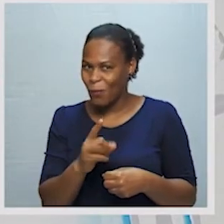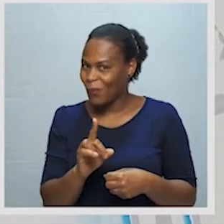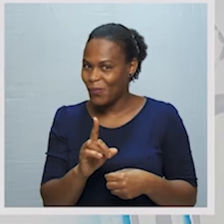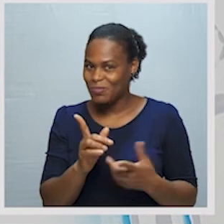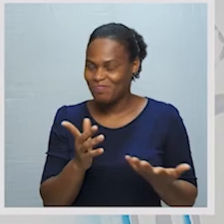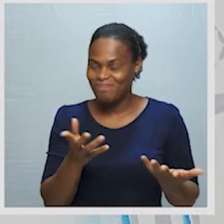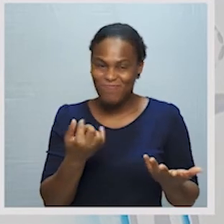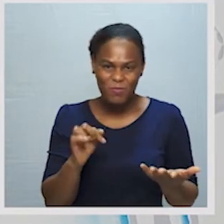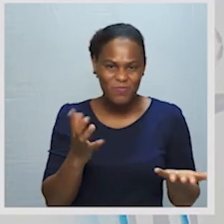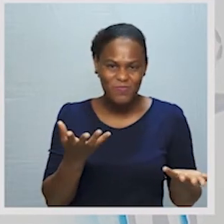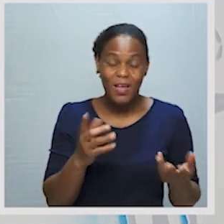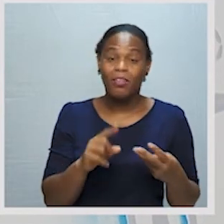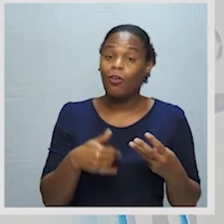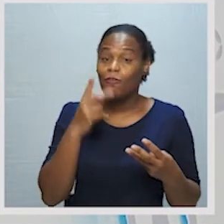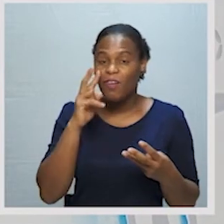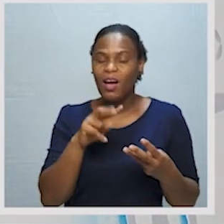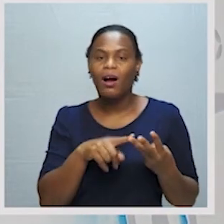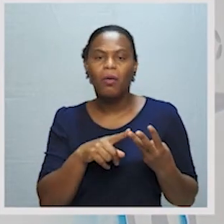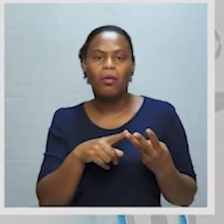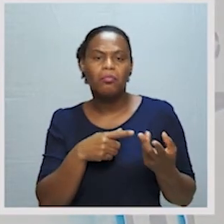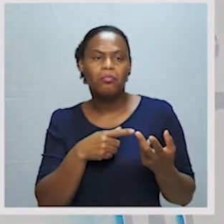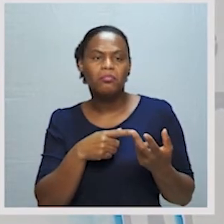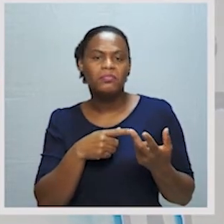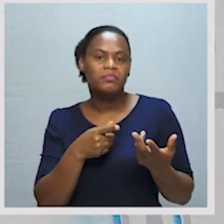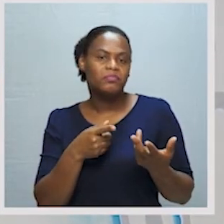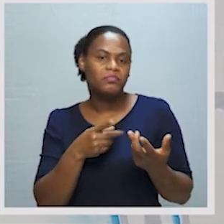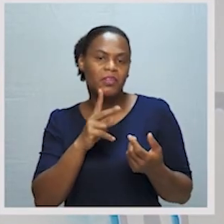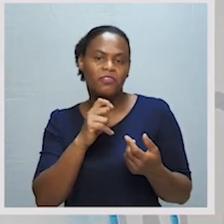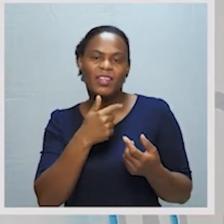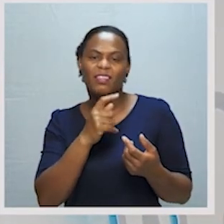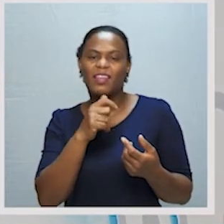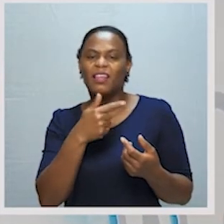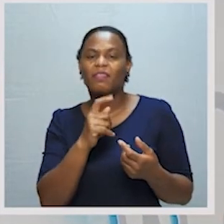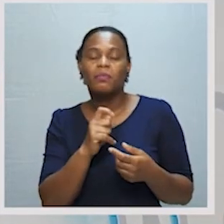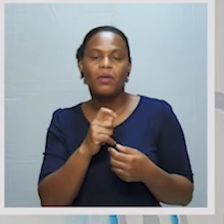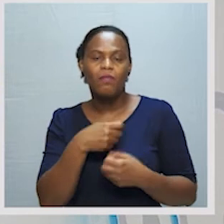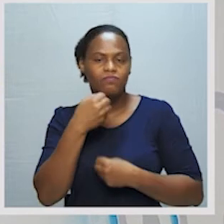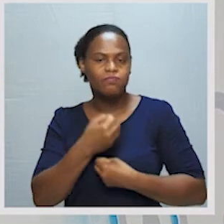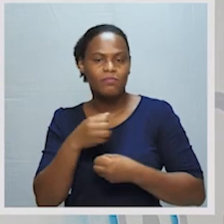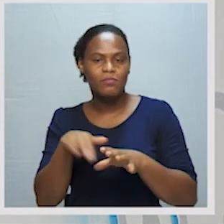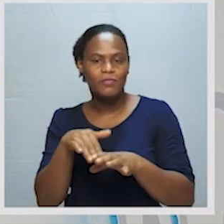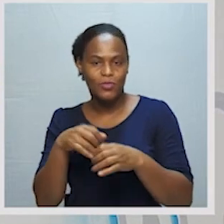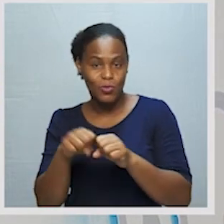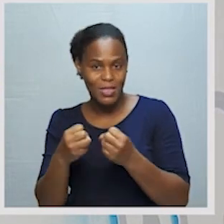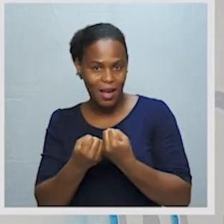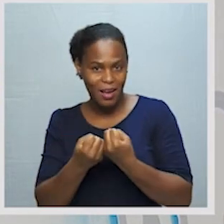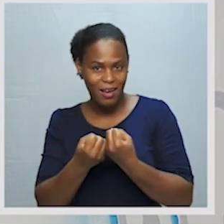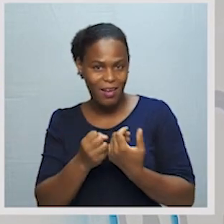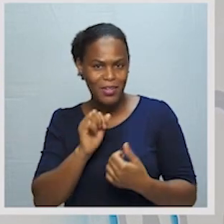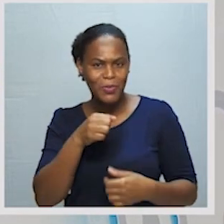Não é? Então vamos ver, será que é a vertente de afirmação e intervenção